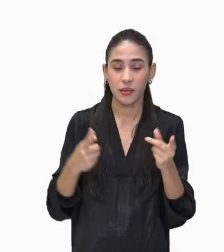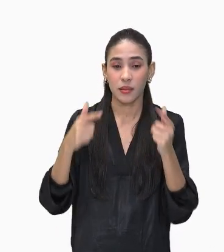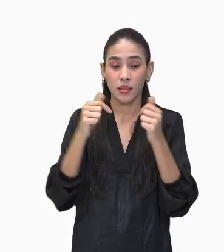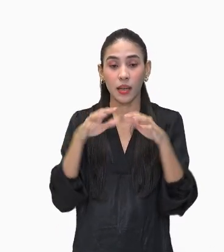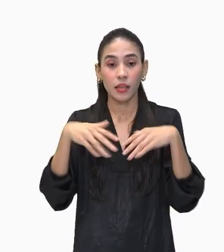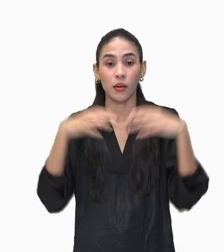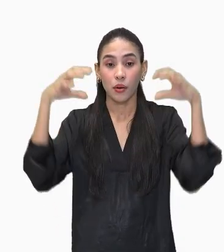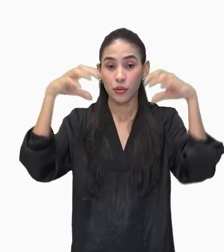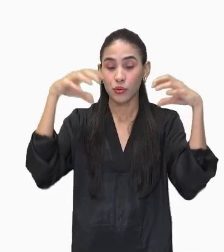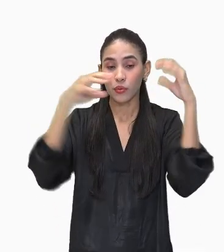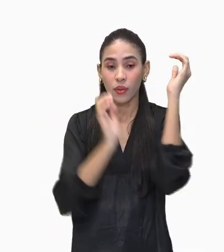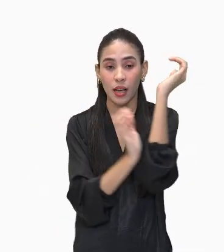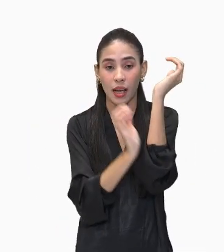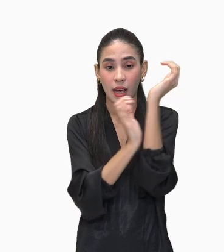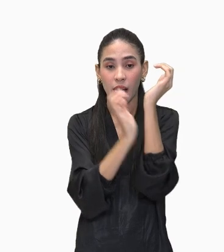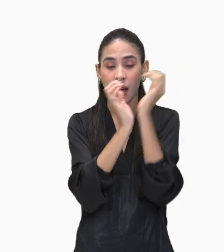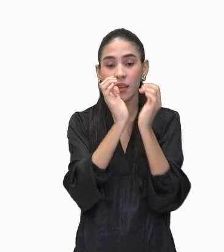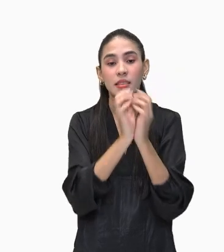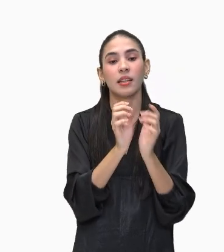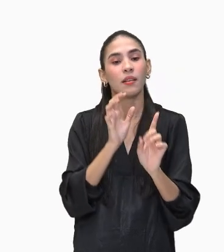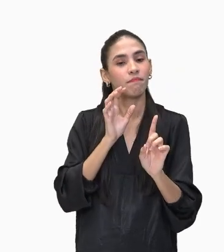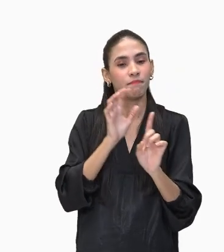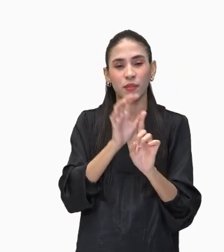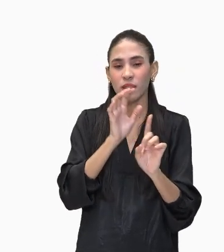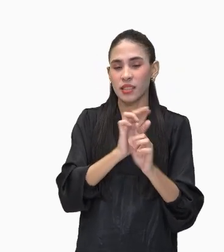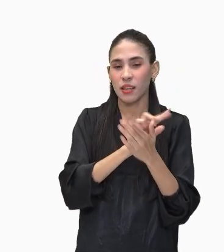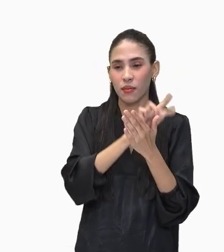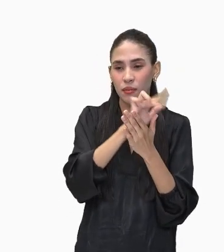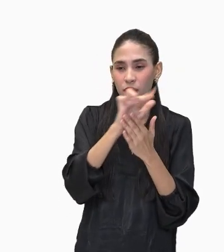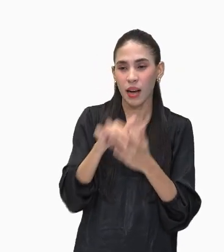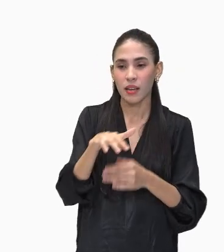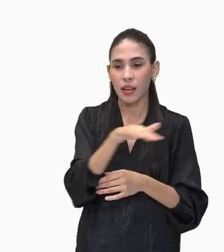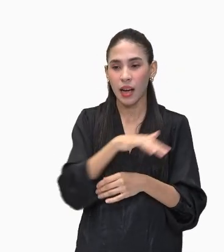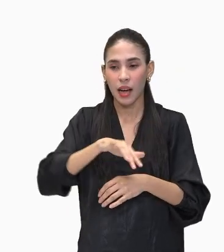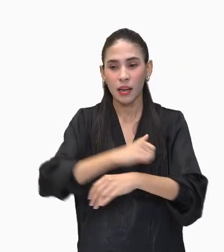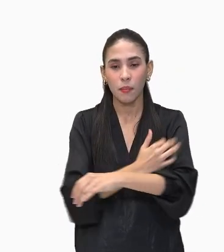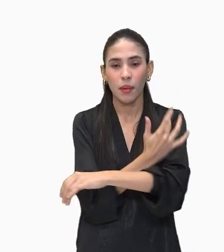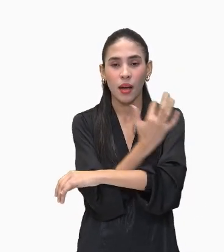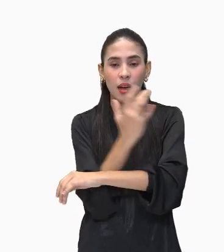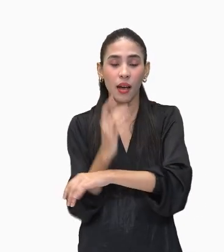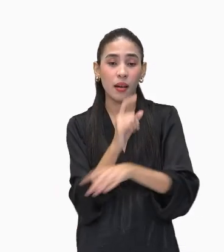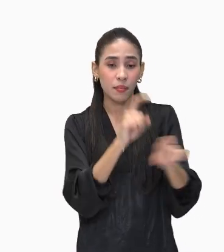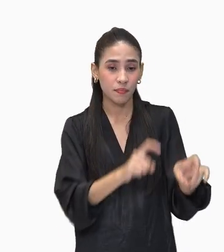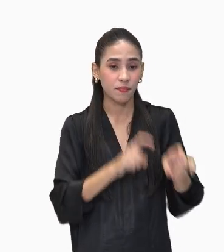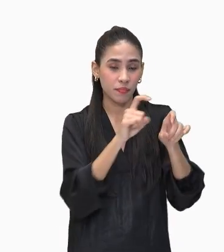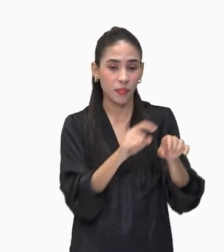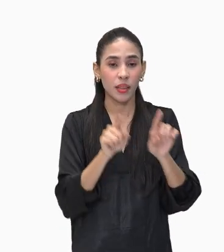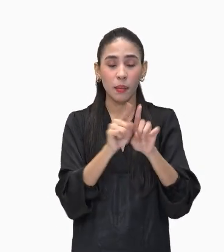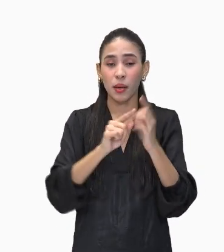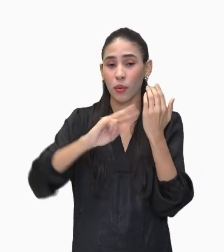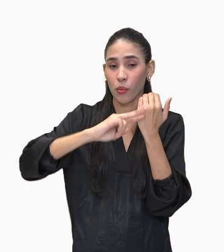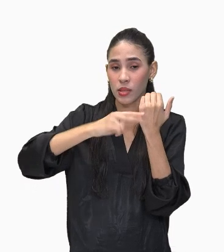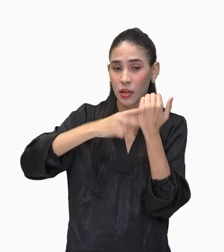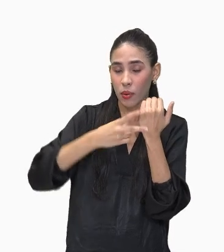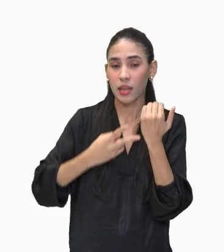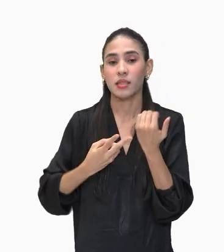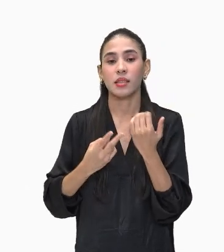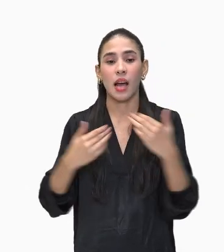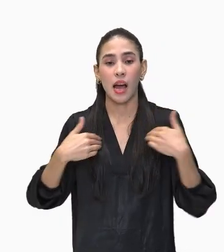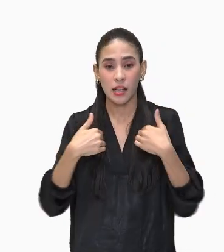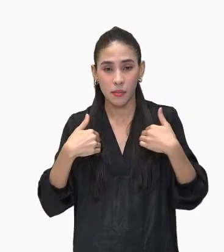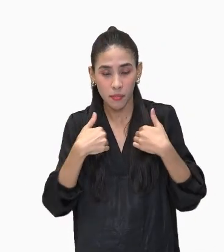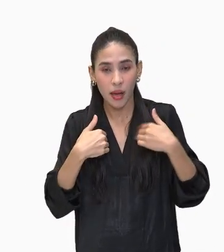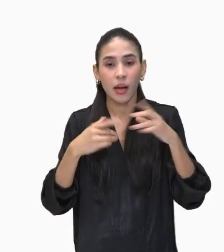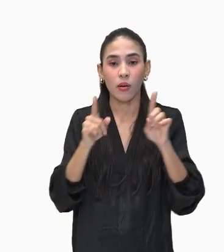ela vai afetar as lavouras e outras vegetações, ela prejudica a vida animal, ela contamina os